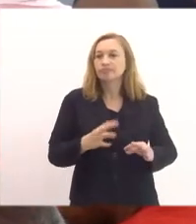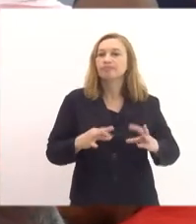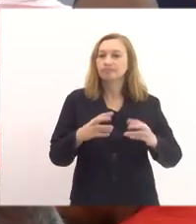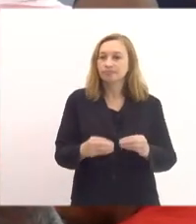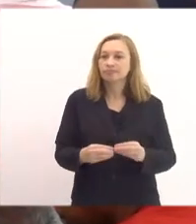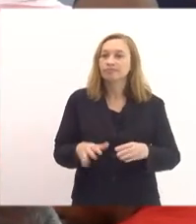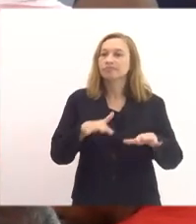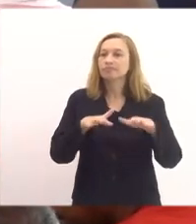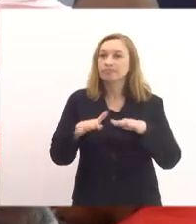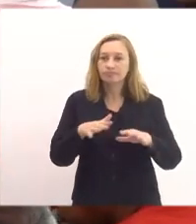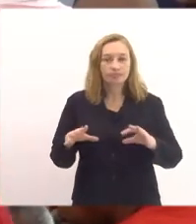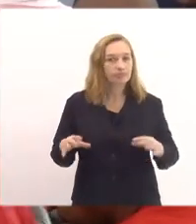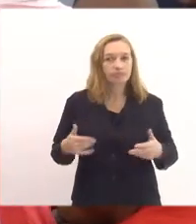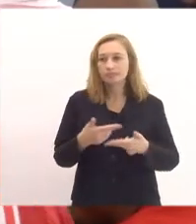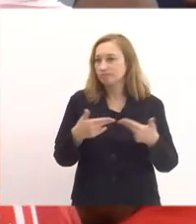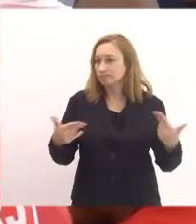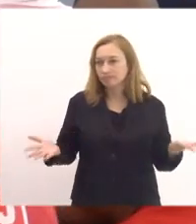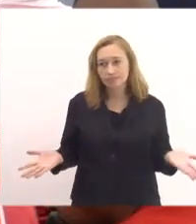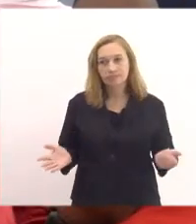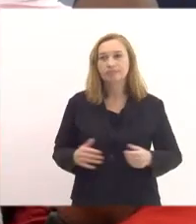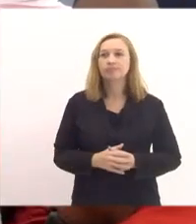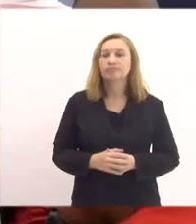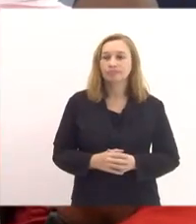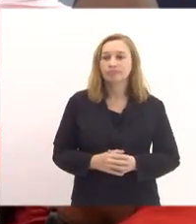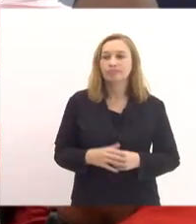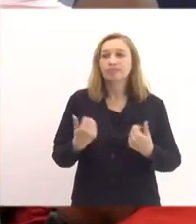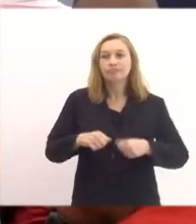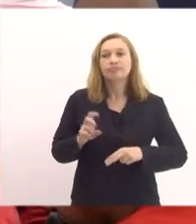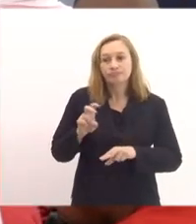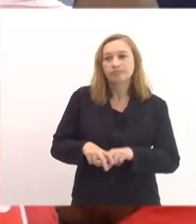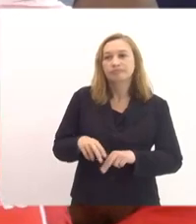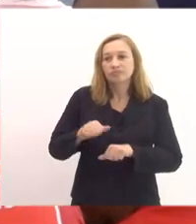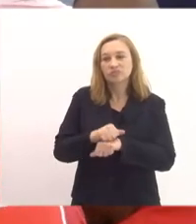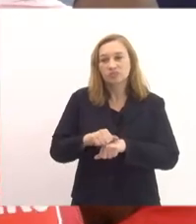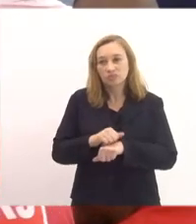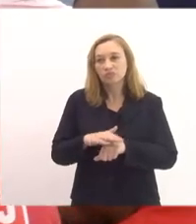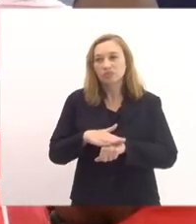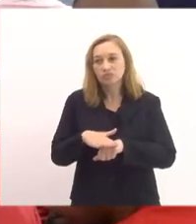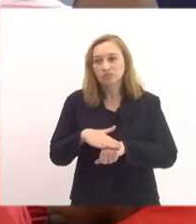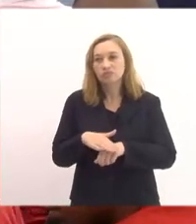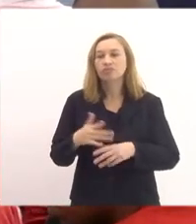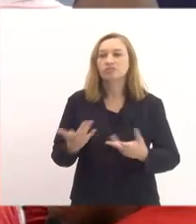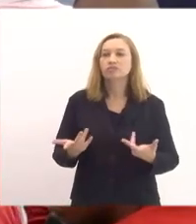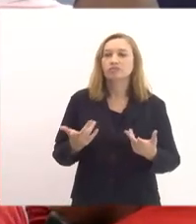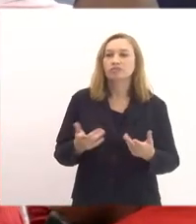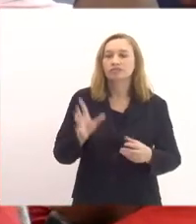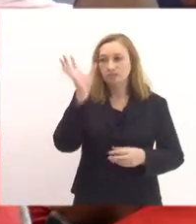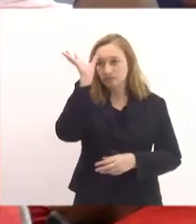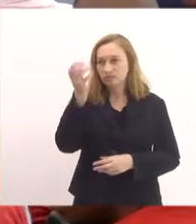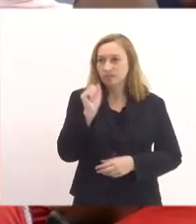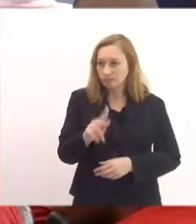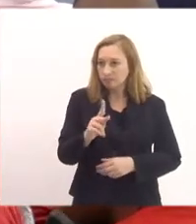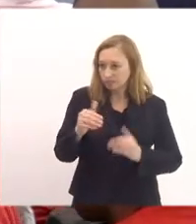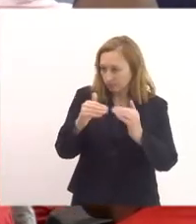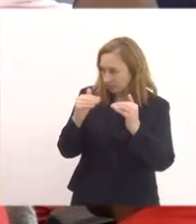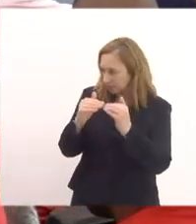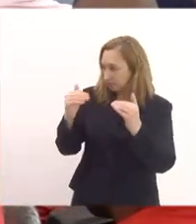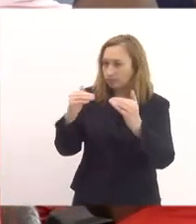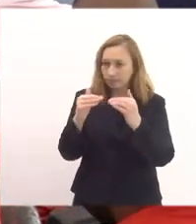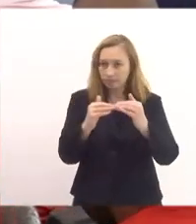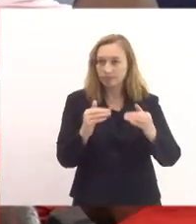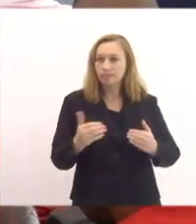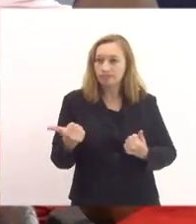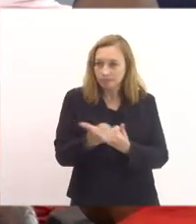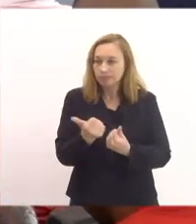fazer manifestação, vamos fazer qualquer coisa. Mas vamos sentar junto e resolver. Está aberto para isso, claro. E fim de papo. Vamos embora?